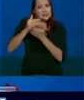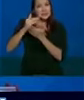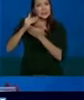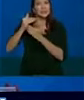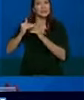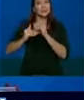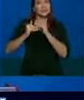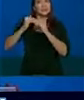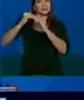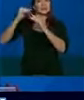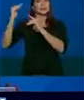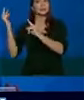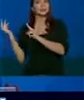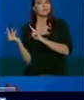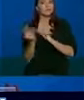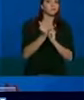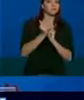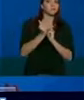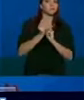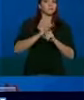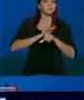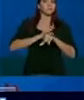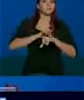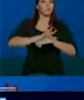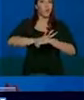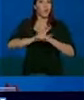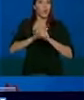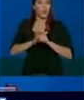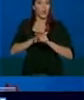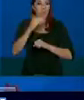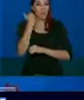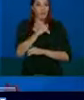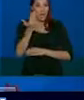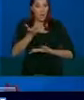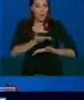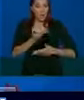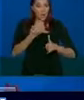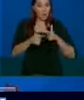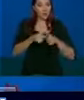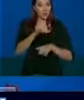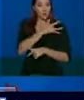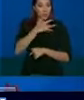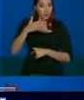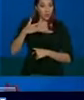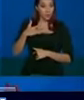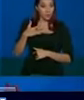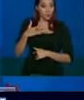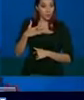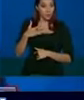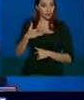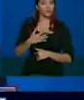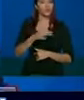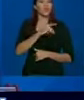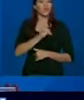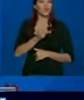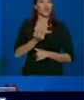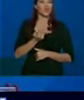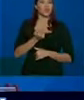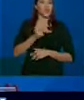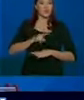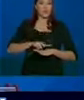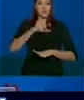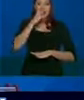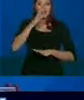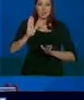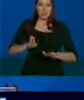pandemia. E vamos nos aproveitar de um momento desse, da maior gravidade, de uma crise de saúde. E vamos subir em cadáveres